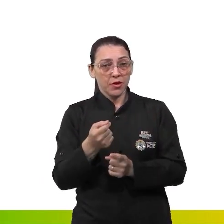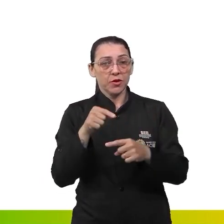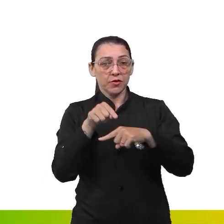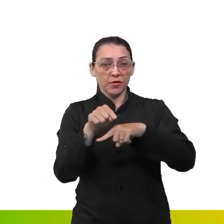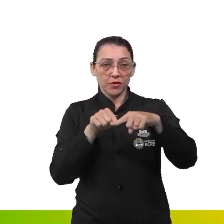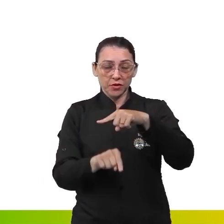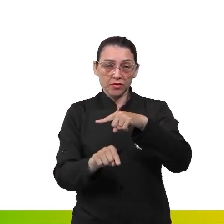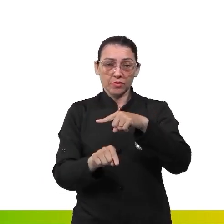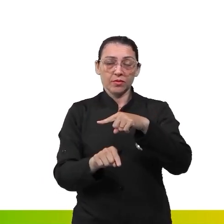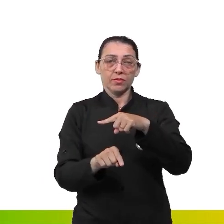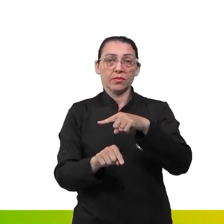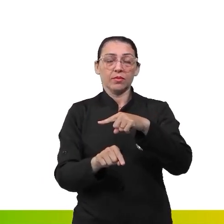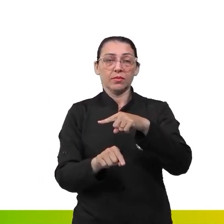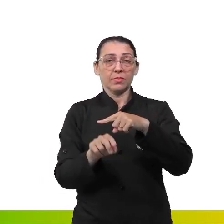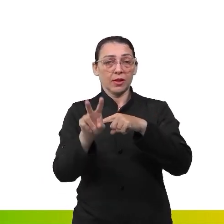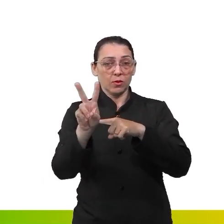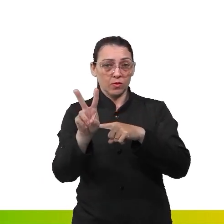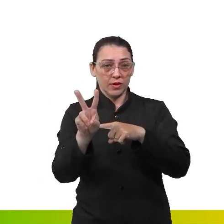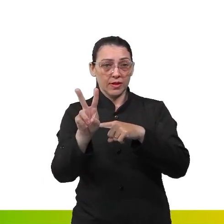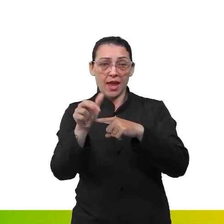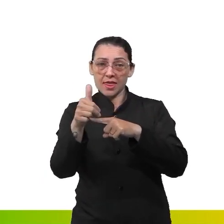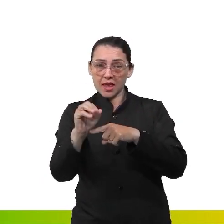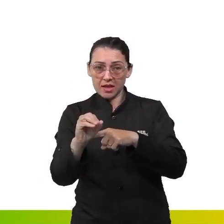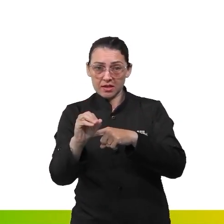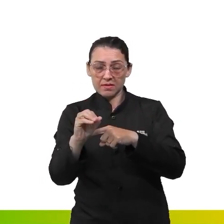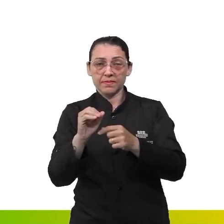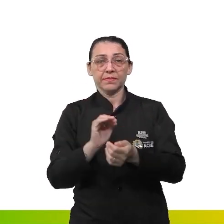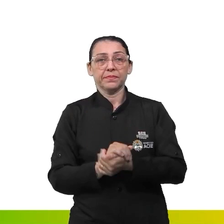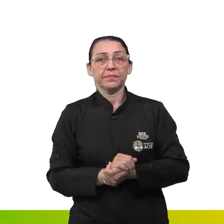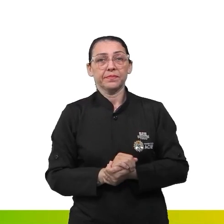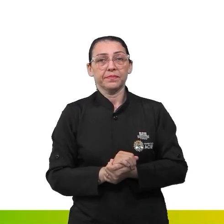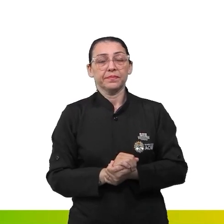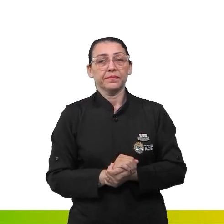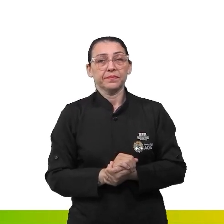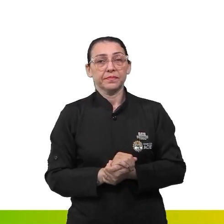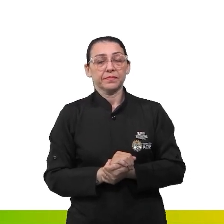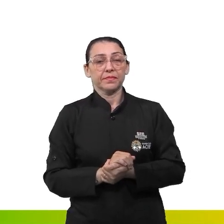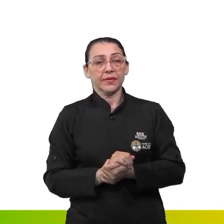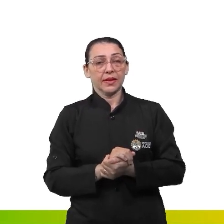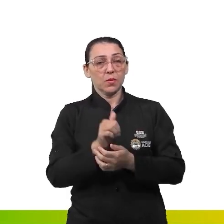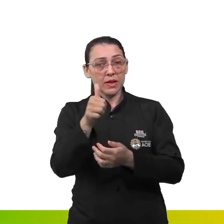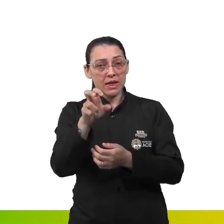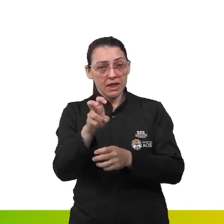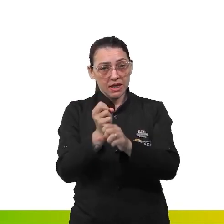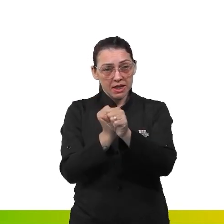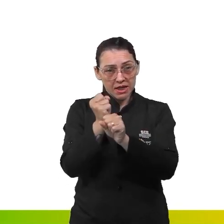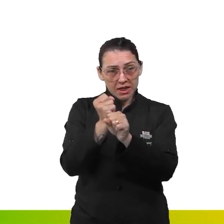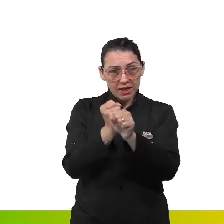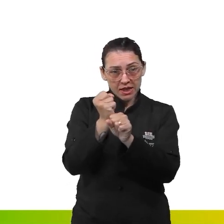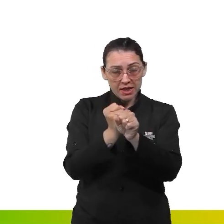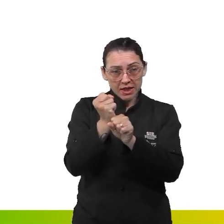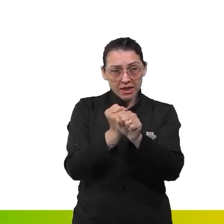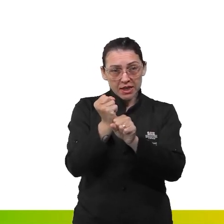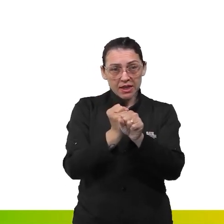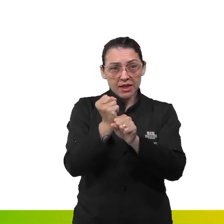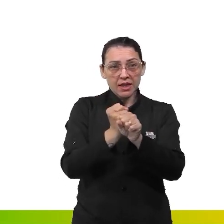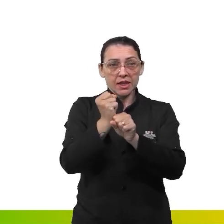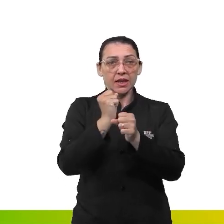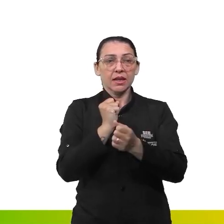dividido para 2 é 10. Então, em 15 anos,